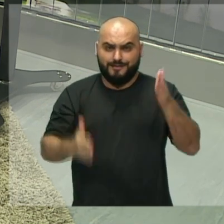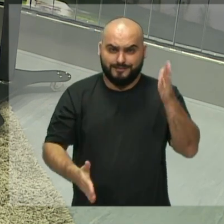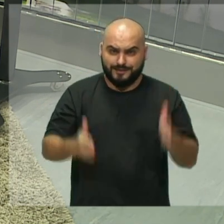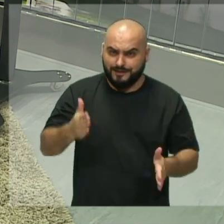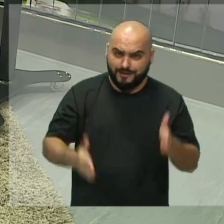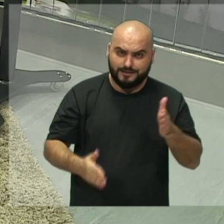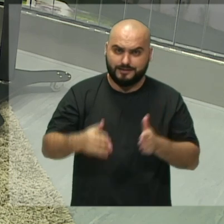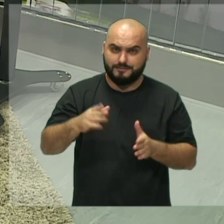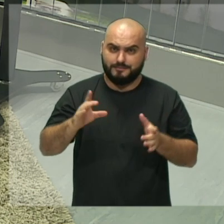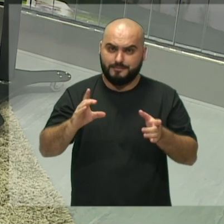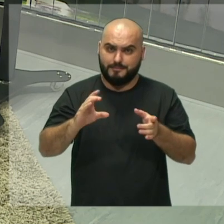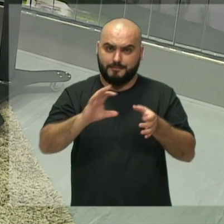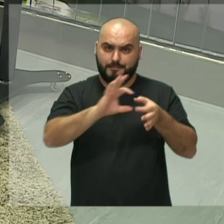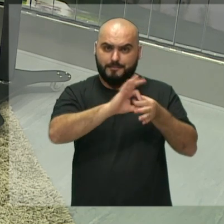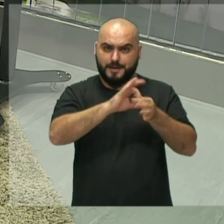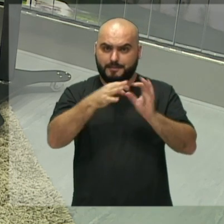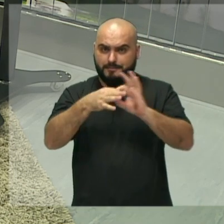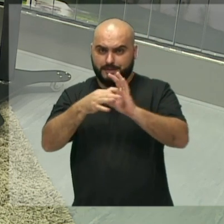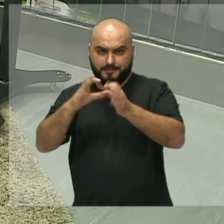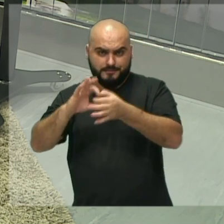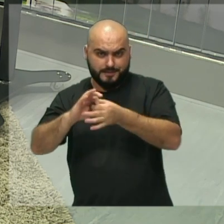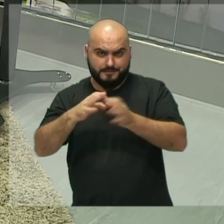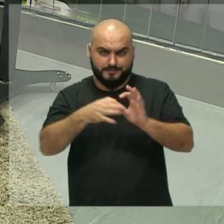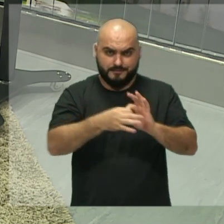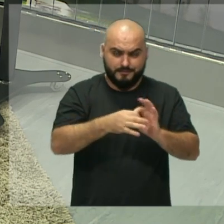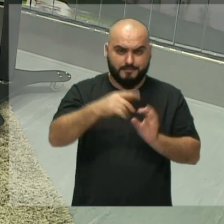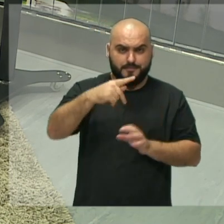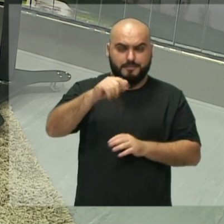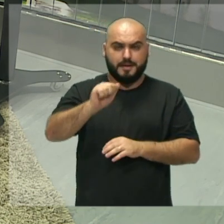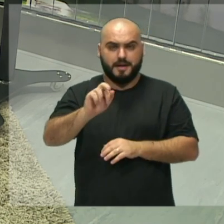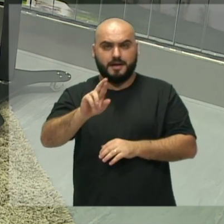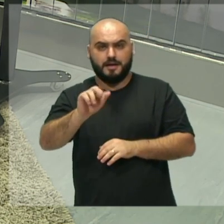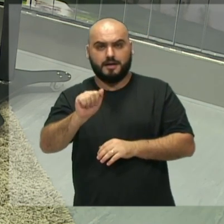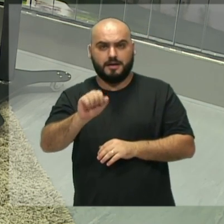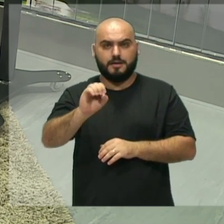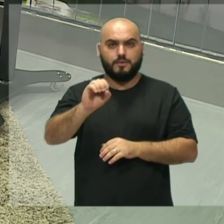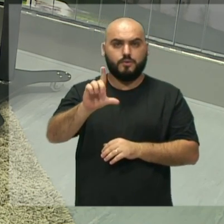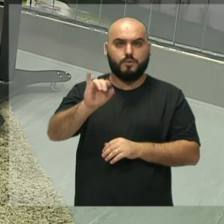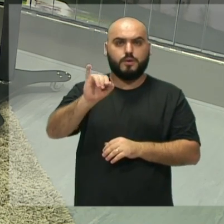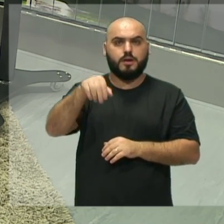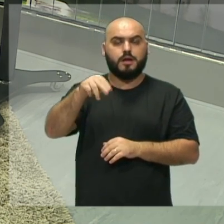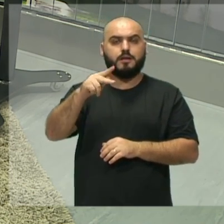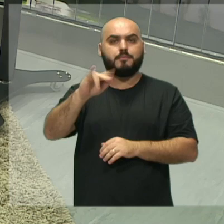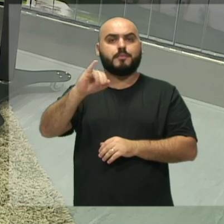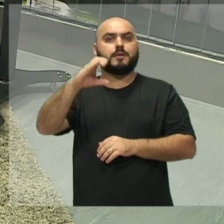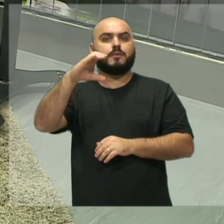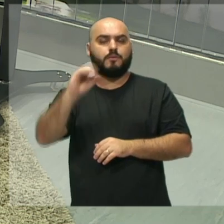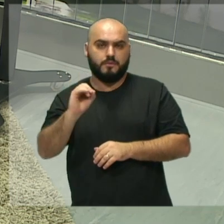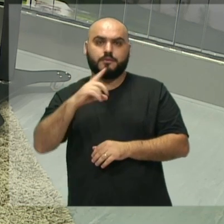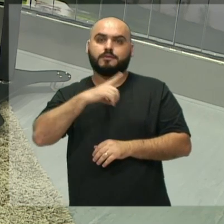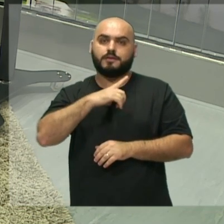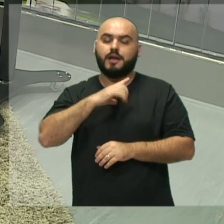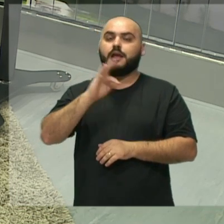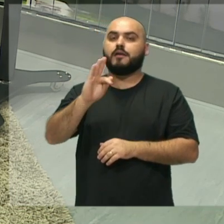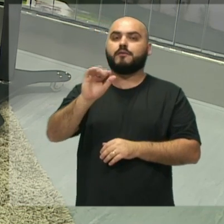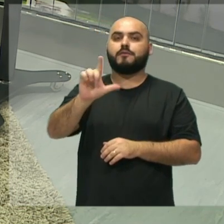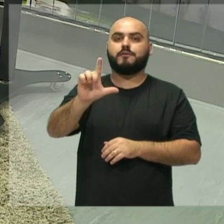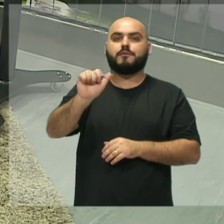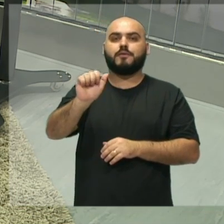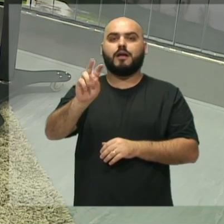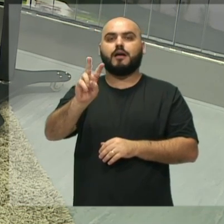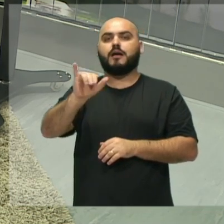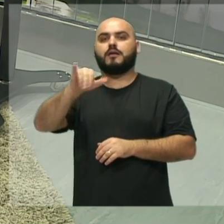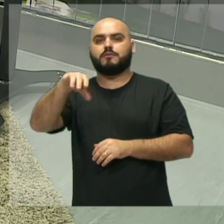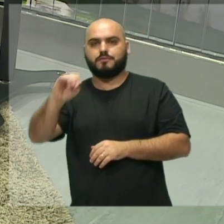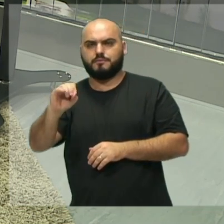atletas pré-selecionados para Tóquio 2021, Flávio Reis, em salto em altura, na deficiência física,